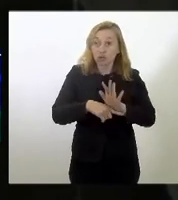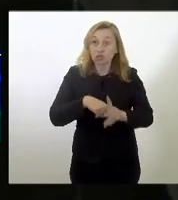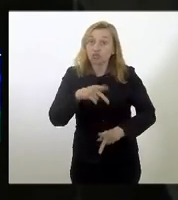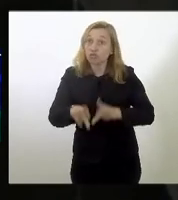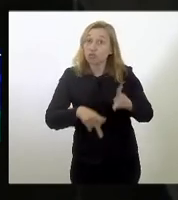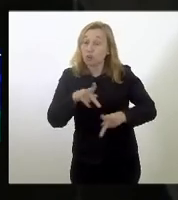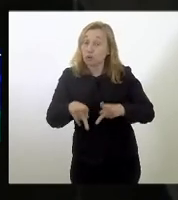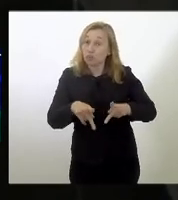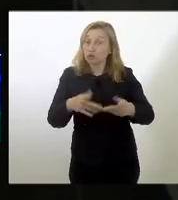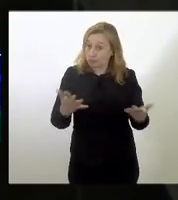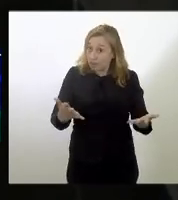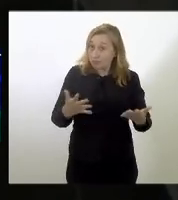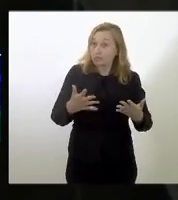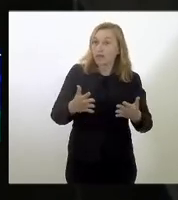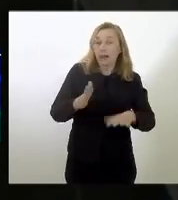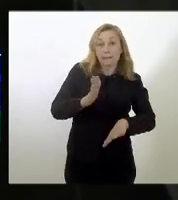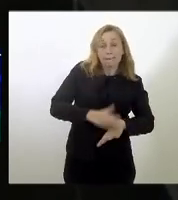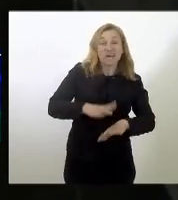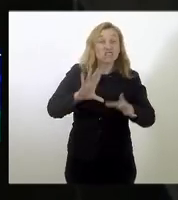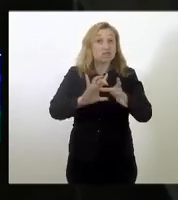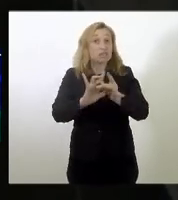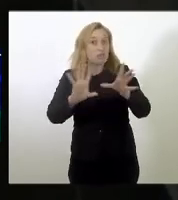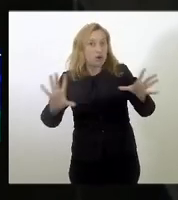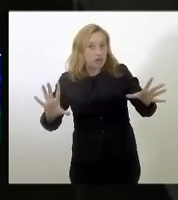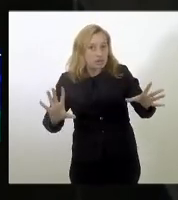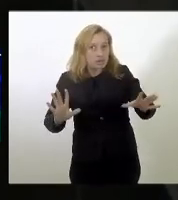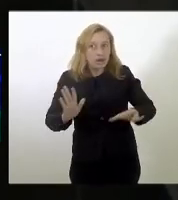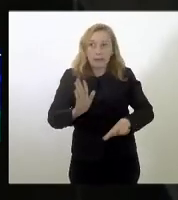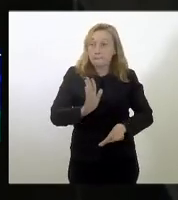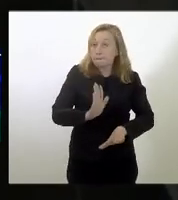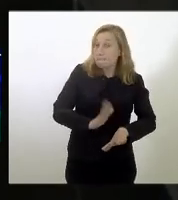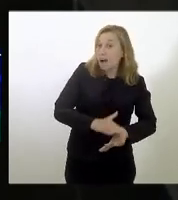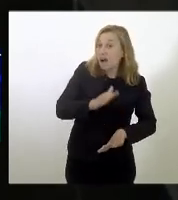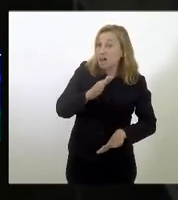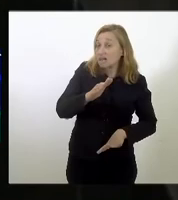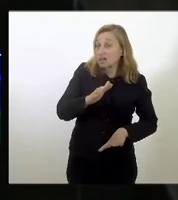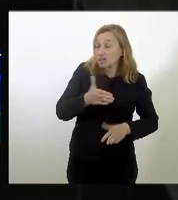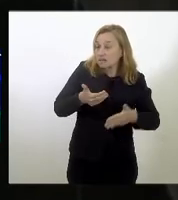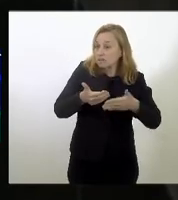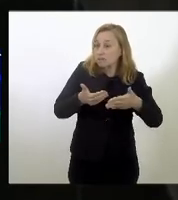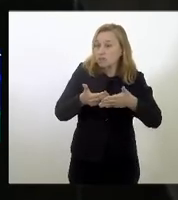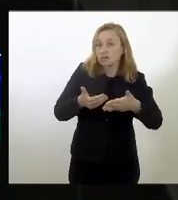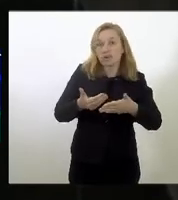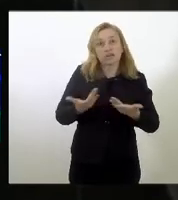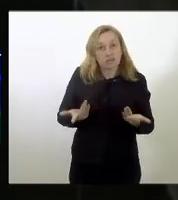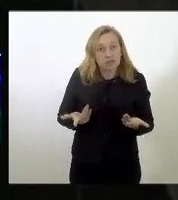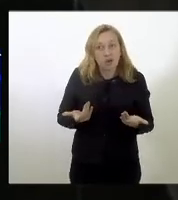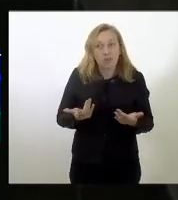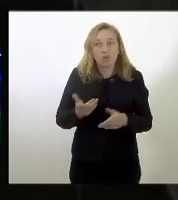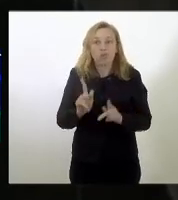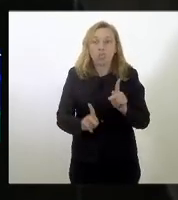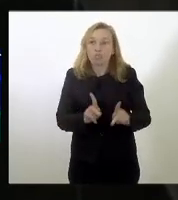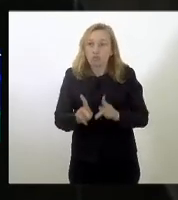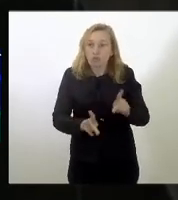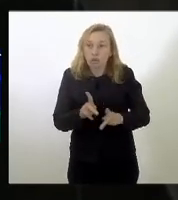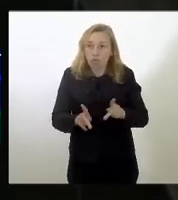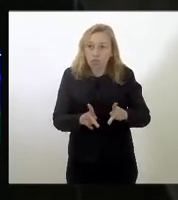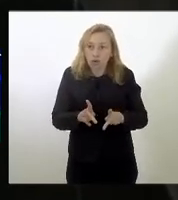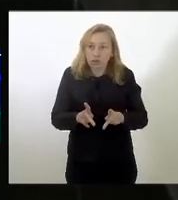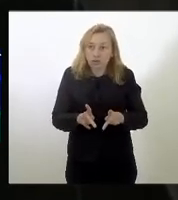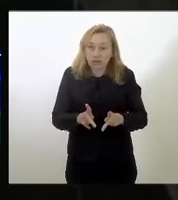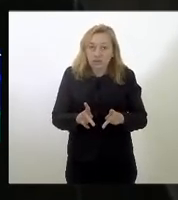que garantir mais democracia, mais tentativa de aproximação com a população a partir